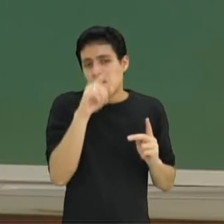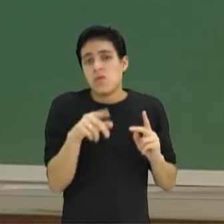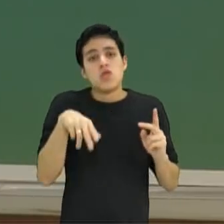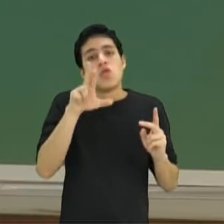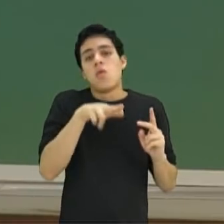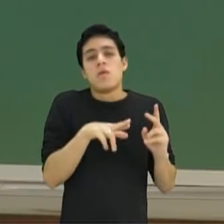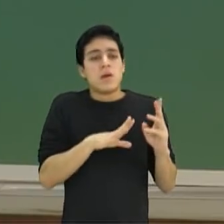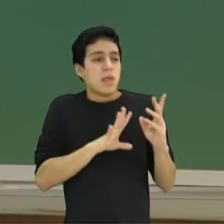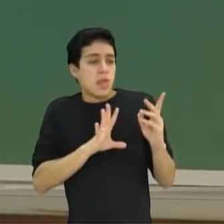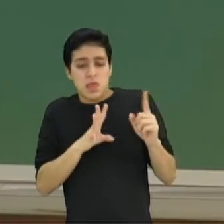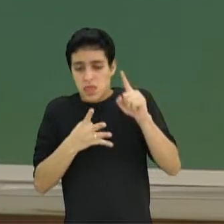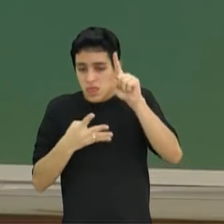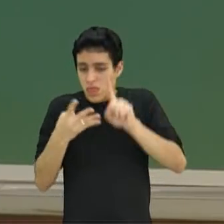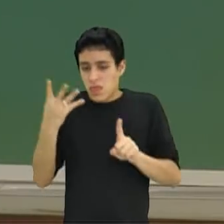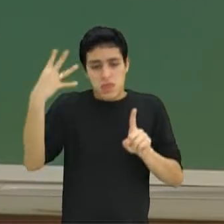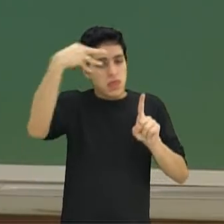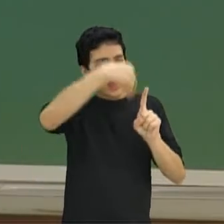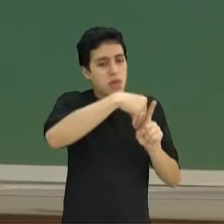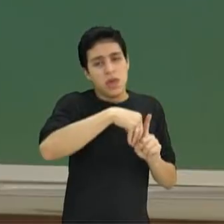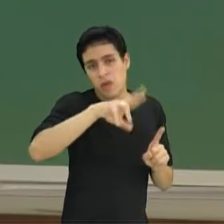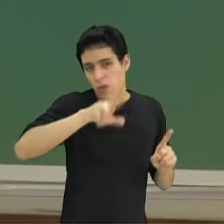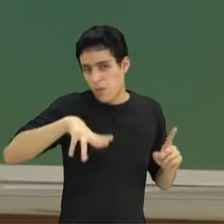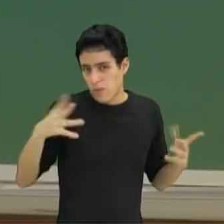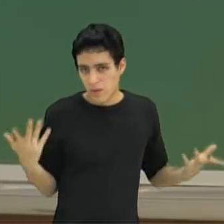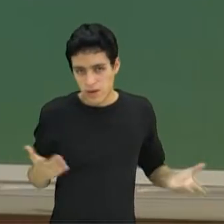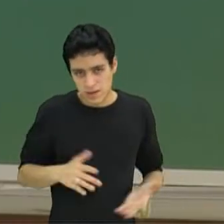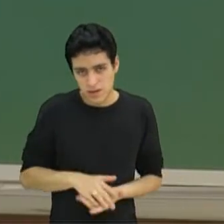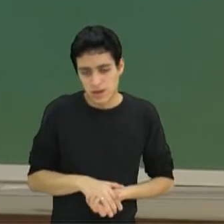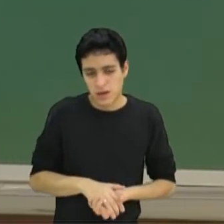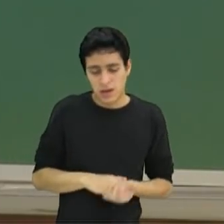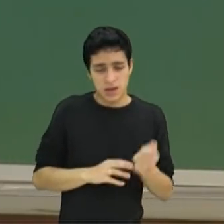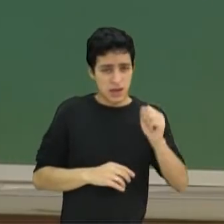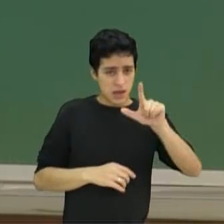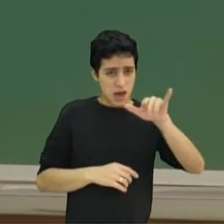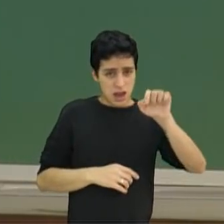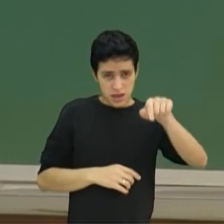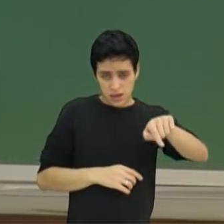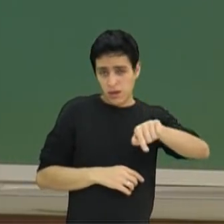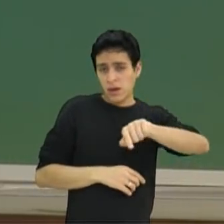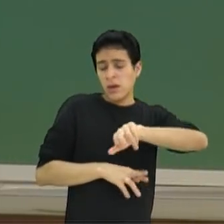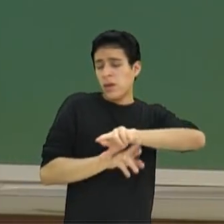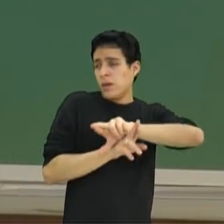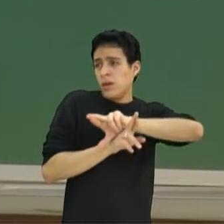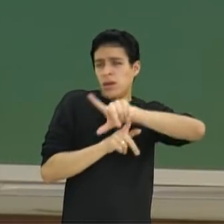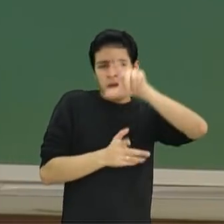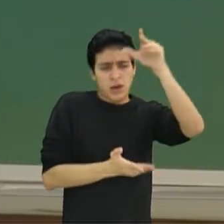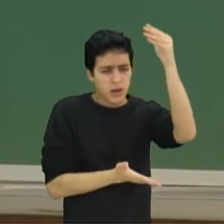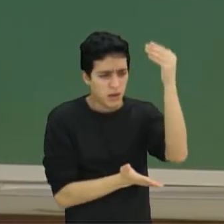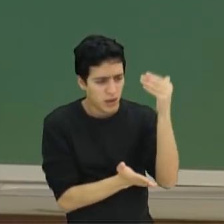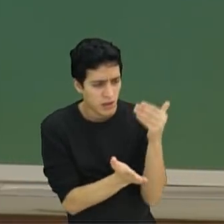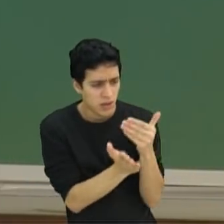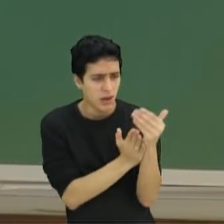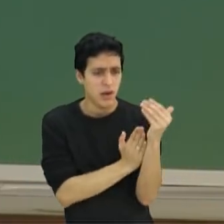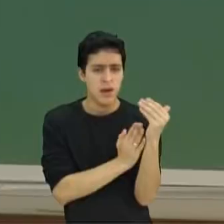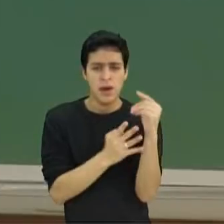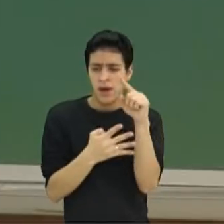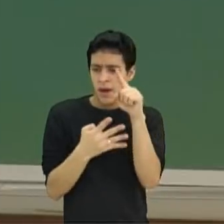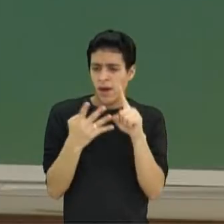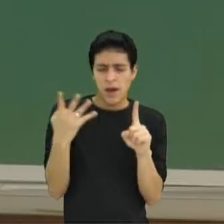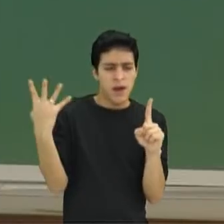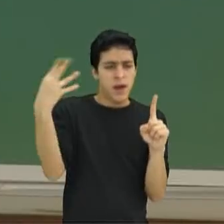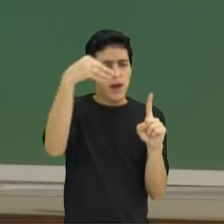nunca ele resumia todas as características. E Alice, ela começa reunindo todas